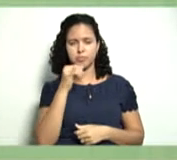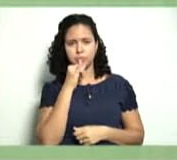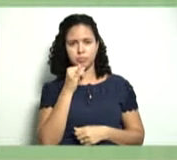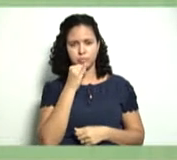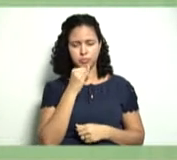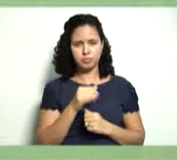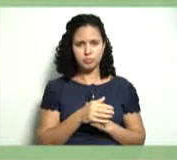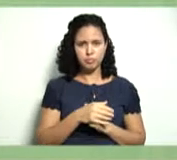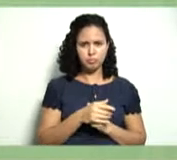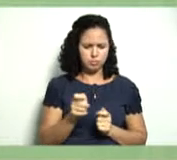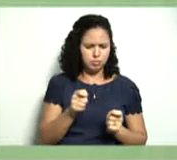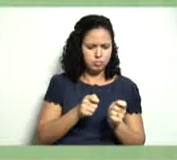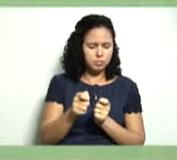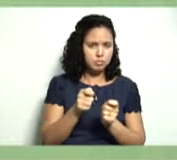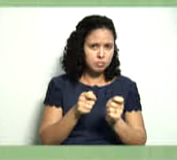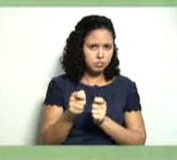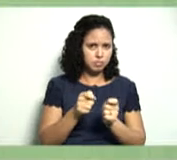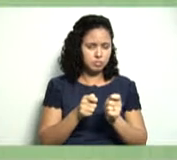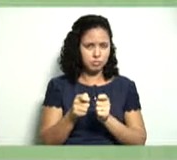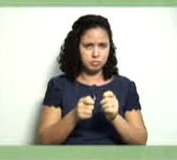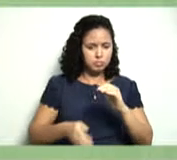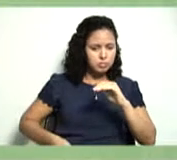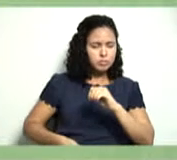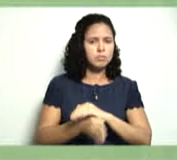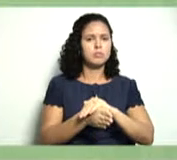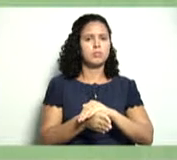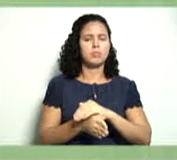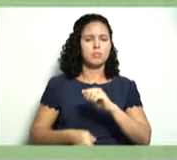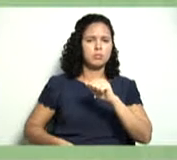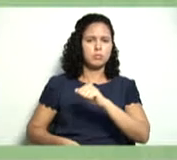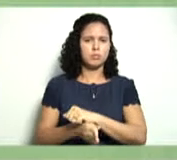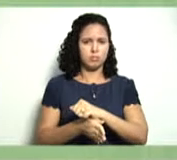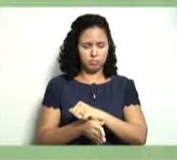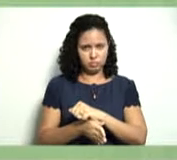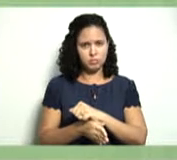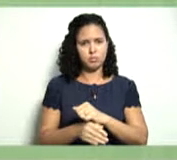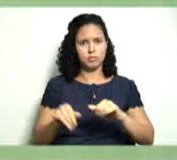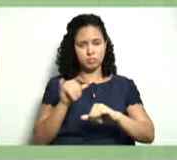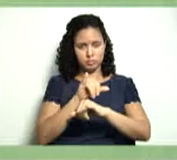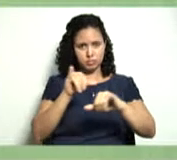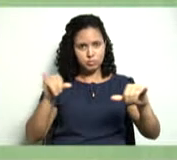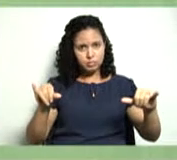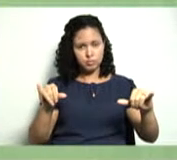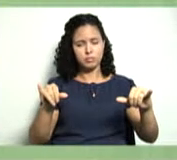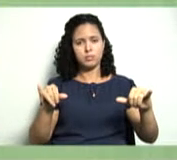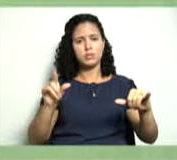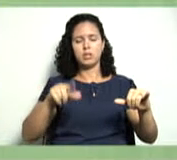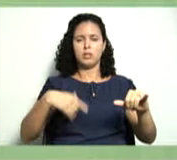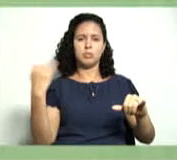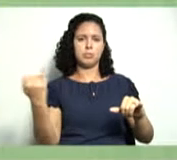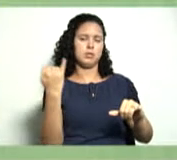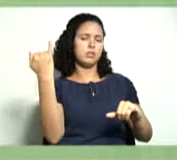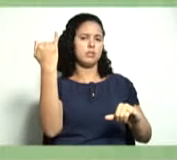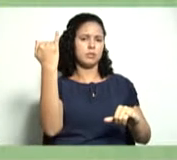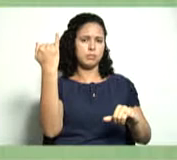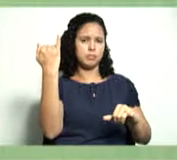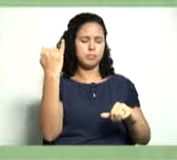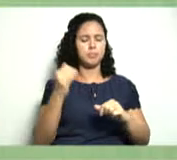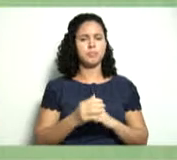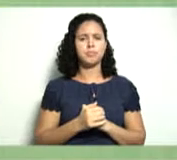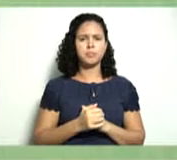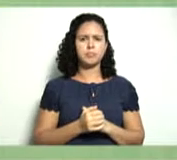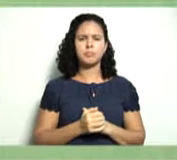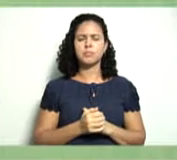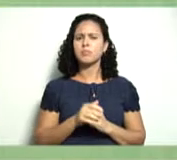que controlar o acesso a essas informações certo que também é muito importante já